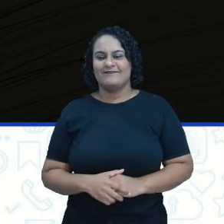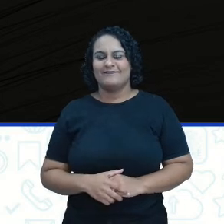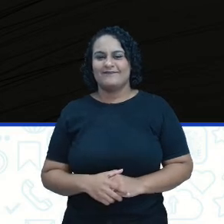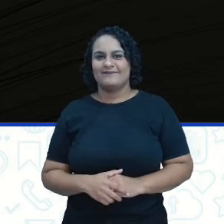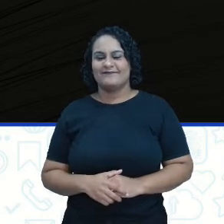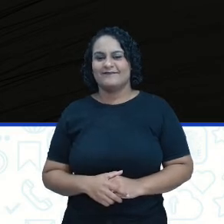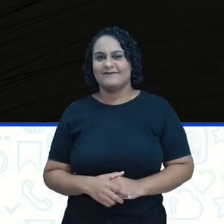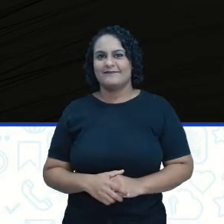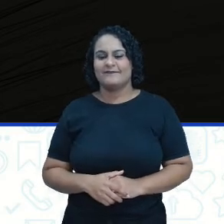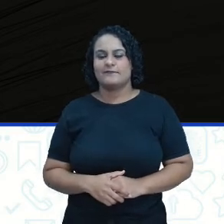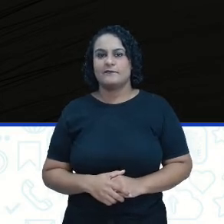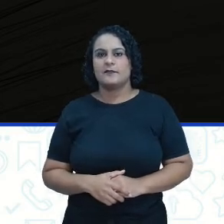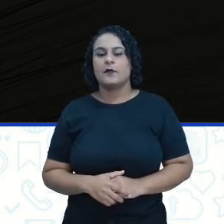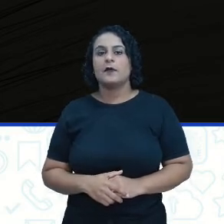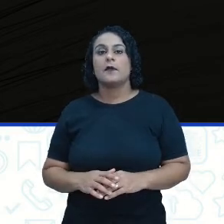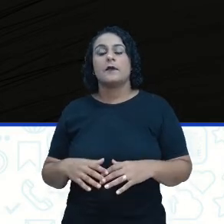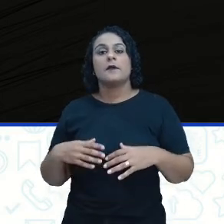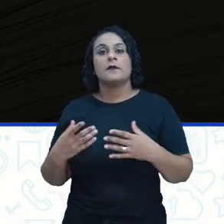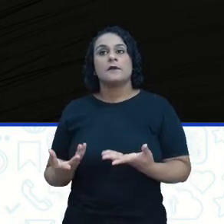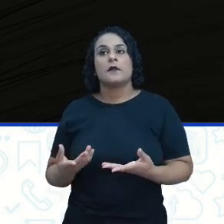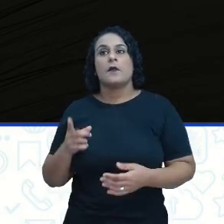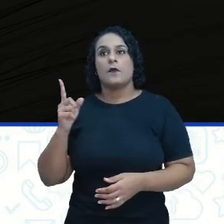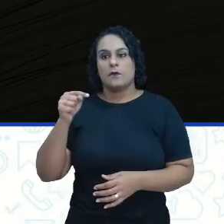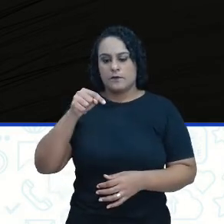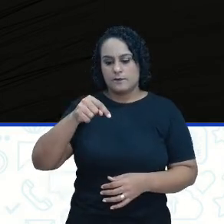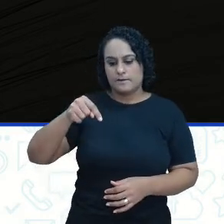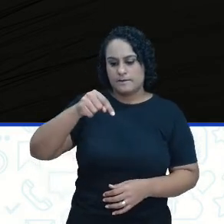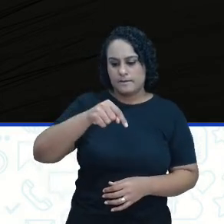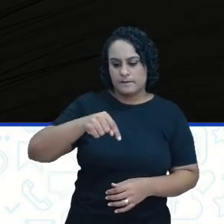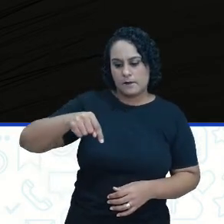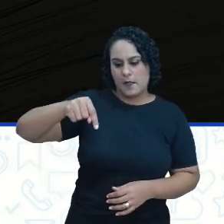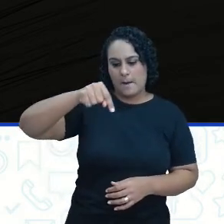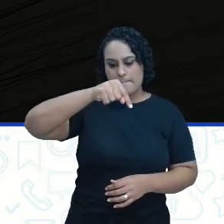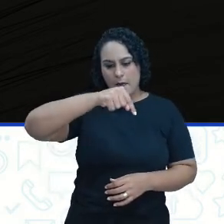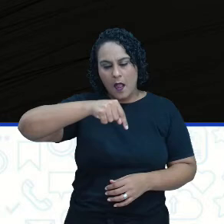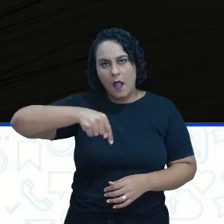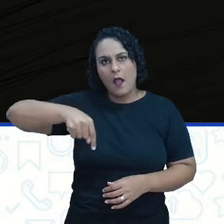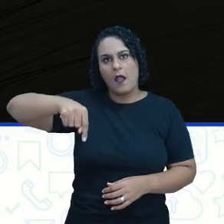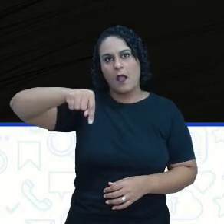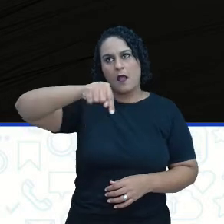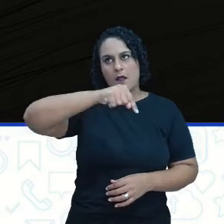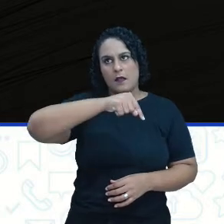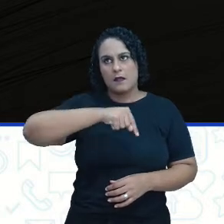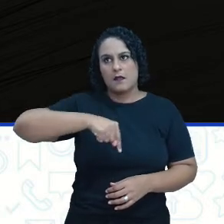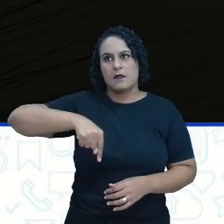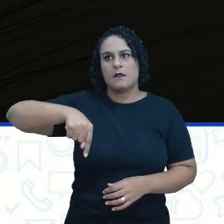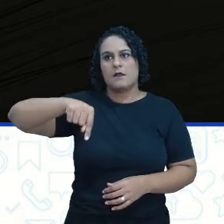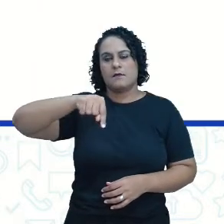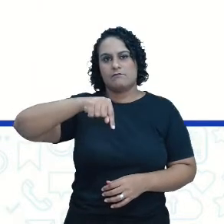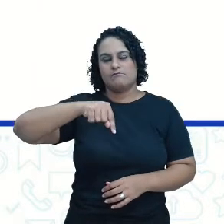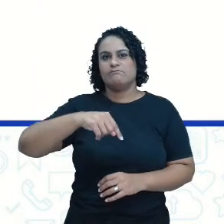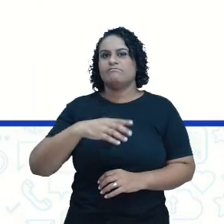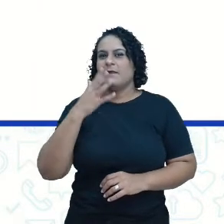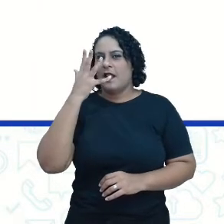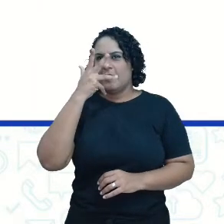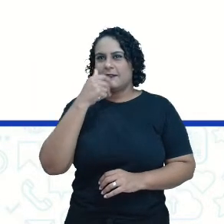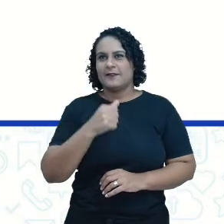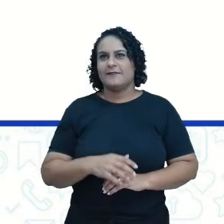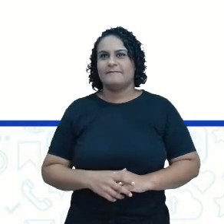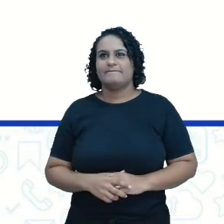E aí, quando você diz, né, o formato dela em espiral, né? Isso. Espiralada. Espiralada,